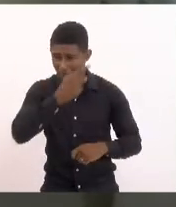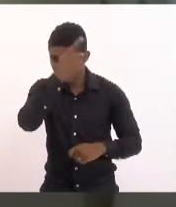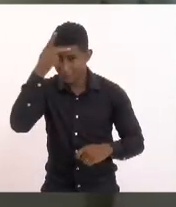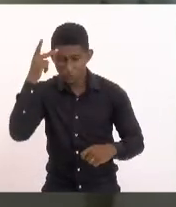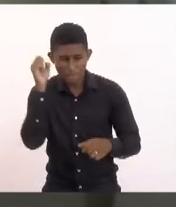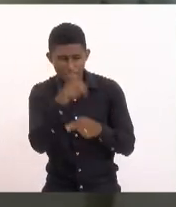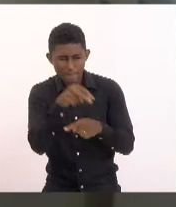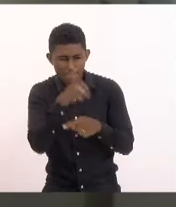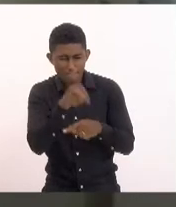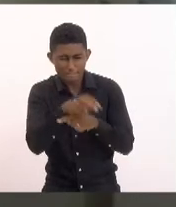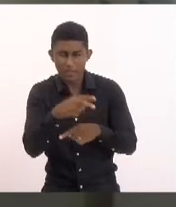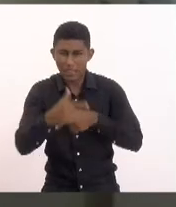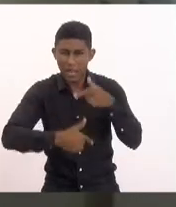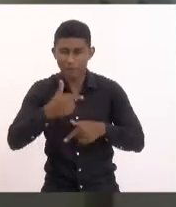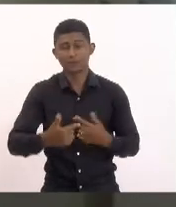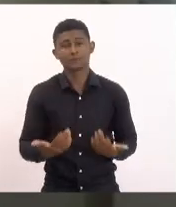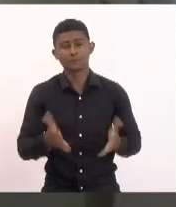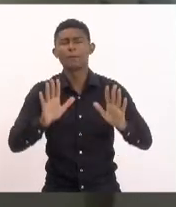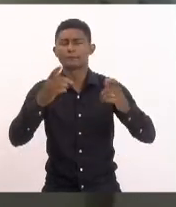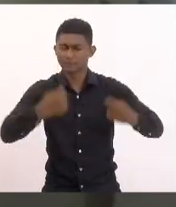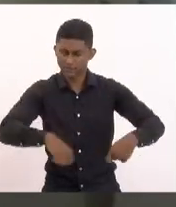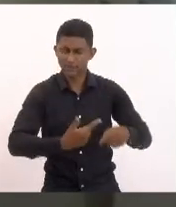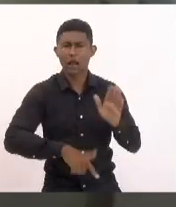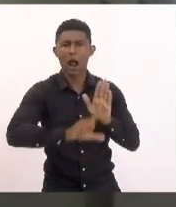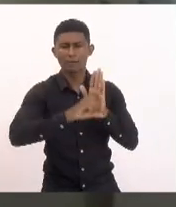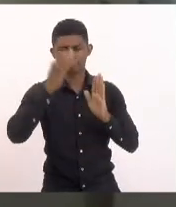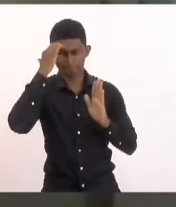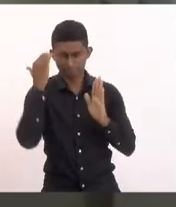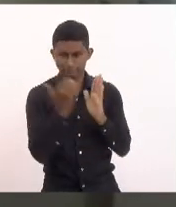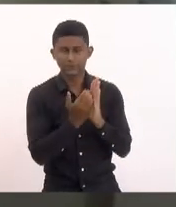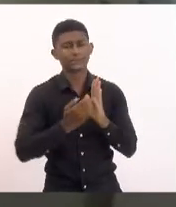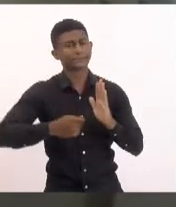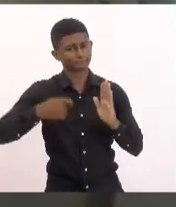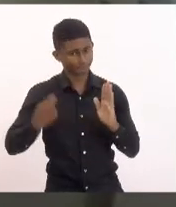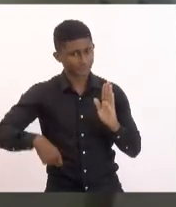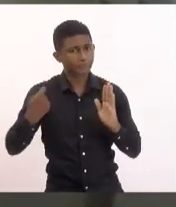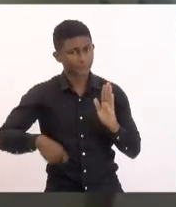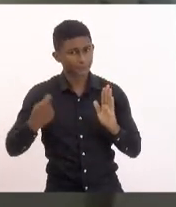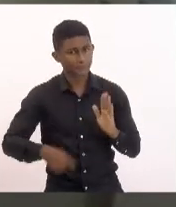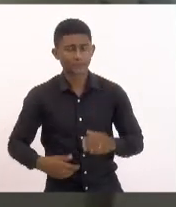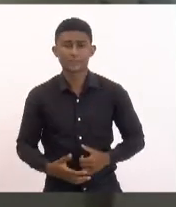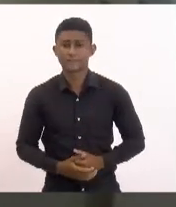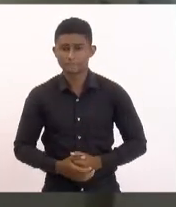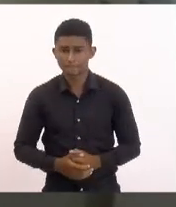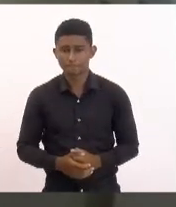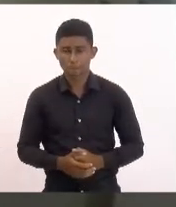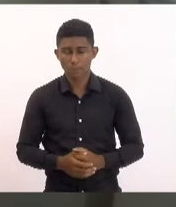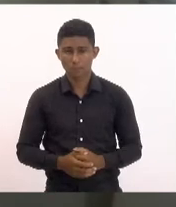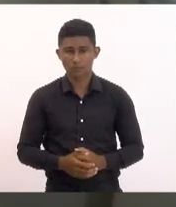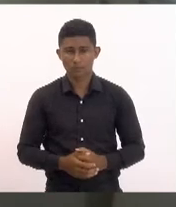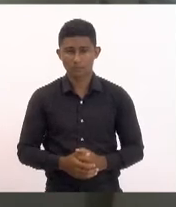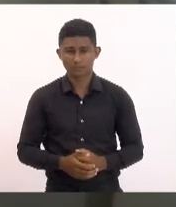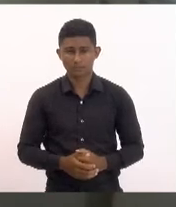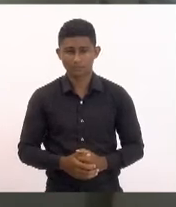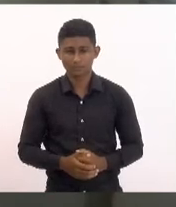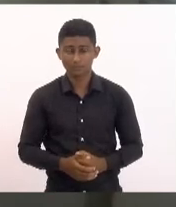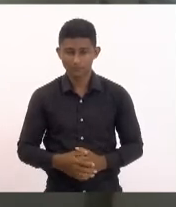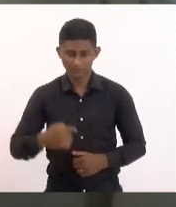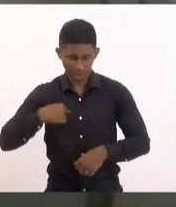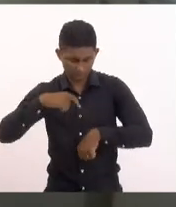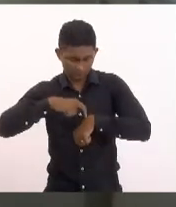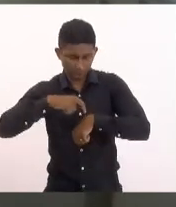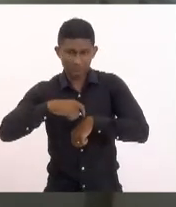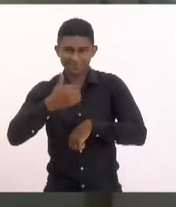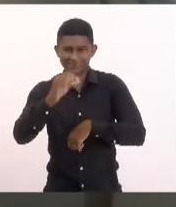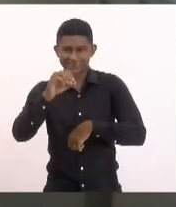chama, dentro da legislação pertinente a cada matéria. Então, dentro dos meus 10 minutos,